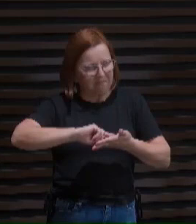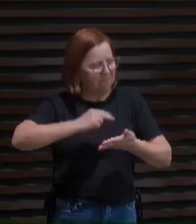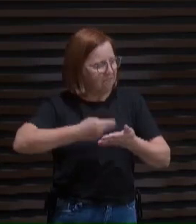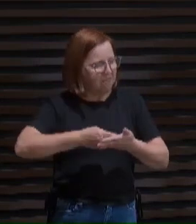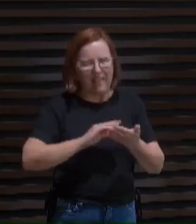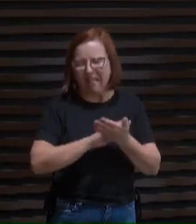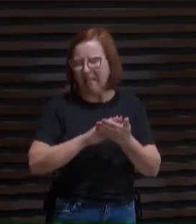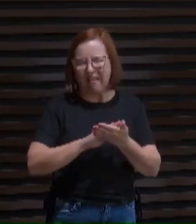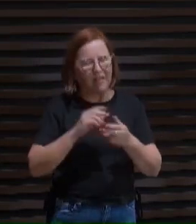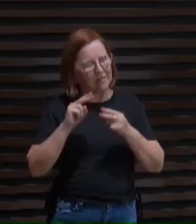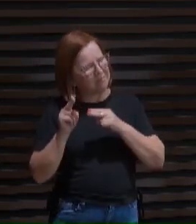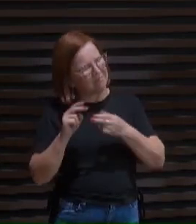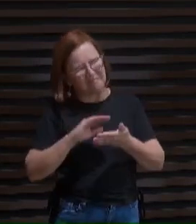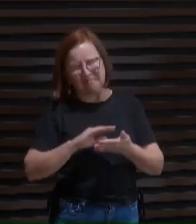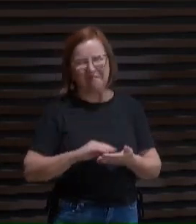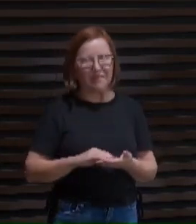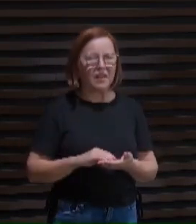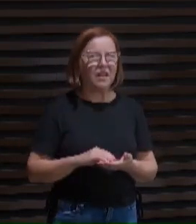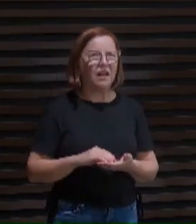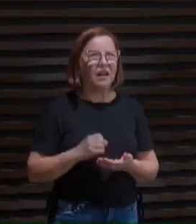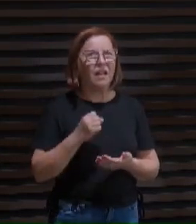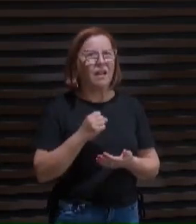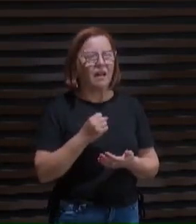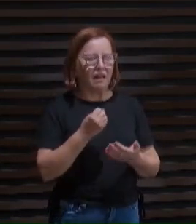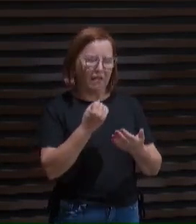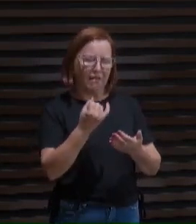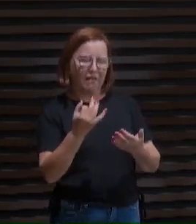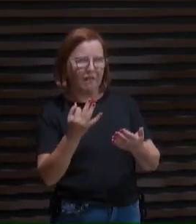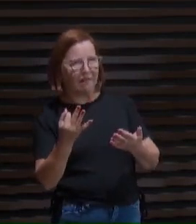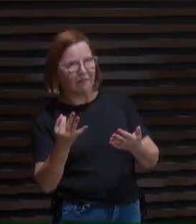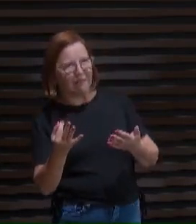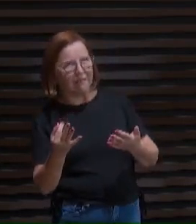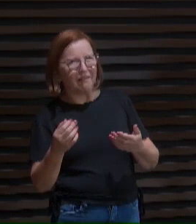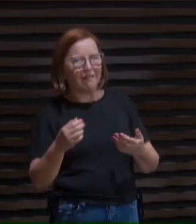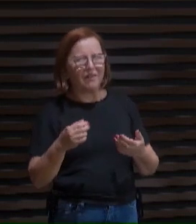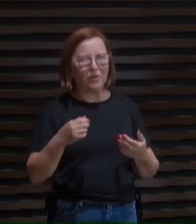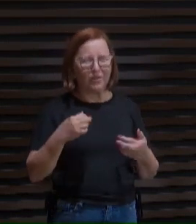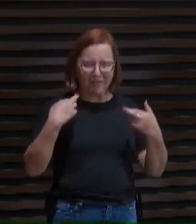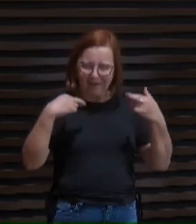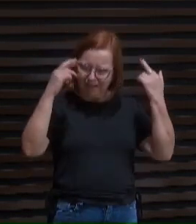fica, e conta carneiro, e conta estrela, e conta o sei o quê, e o negócio não vai.